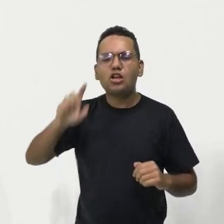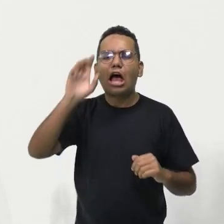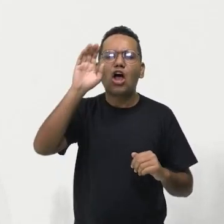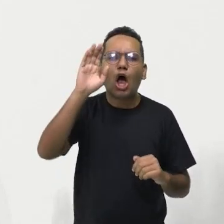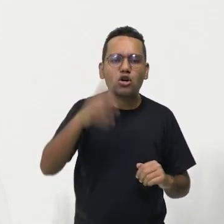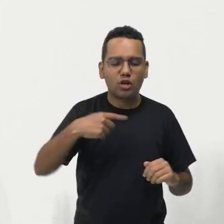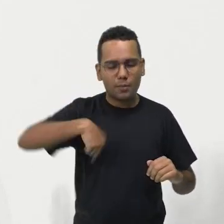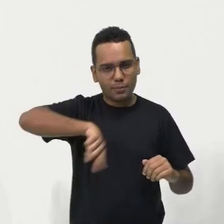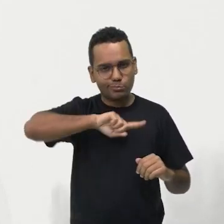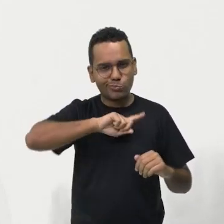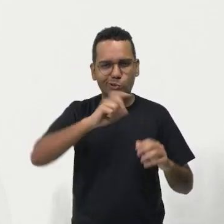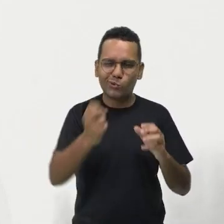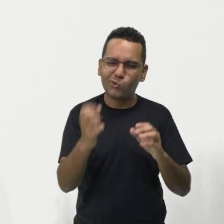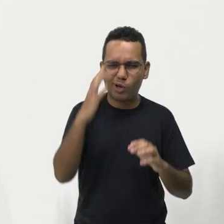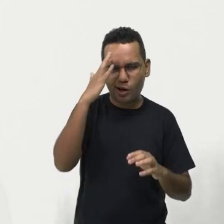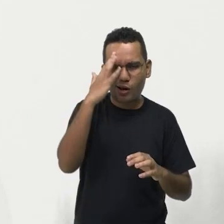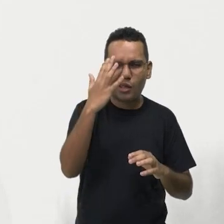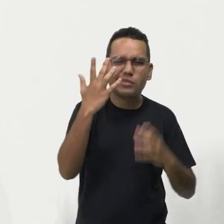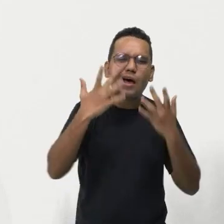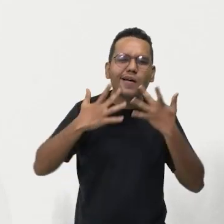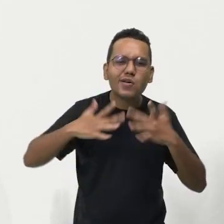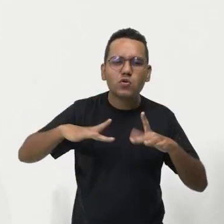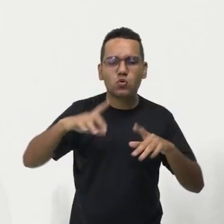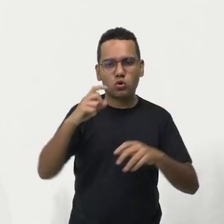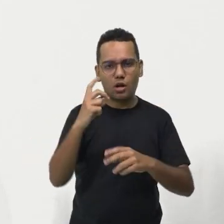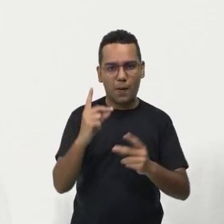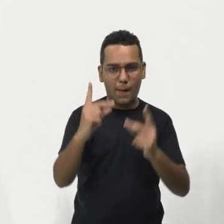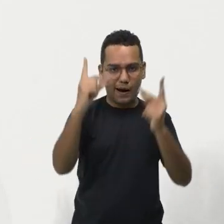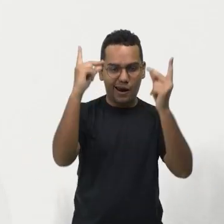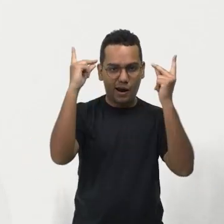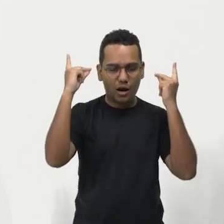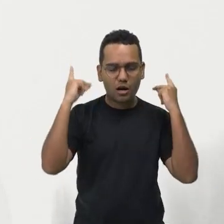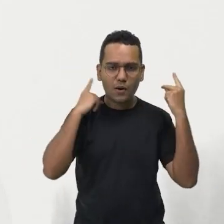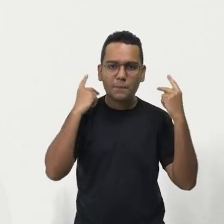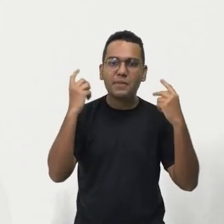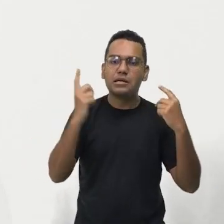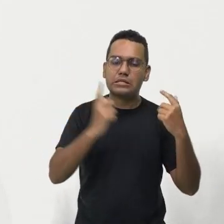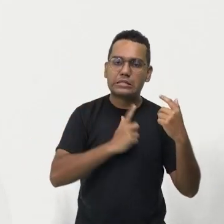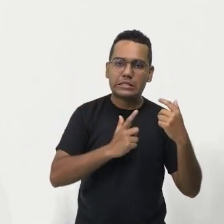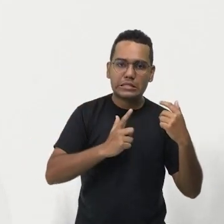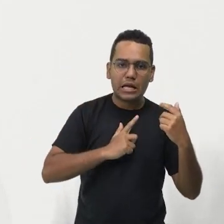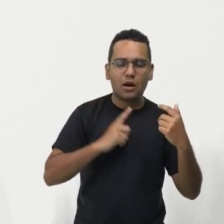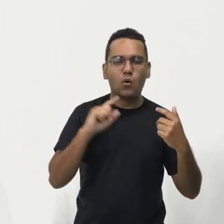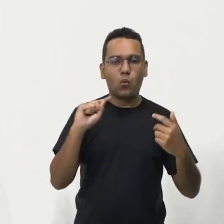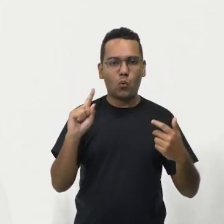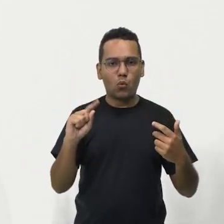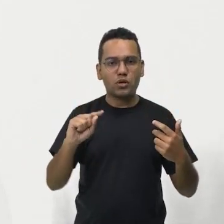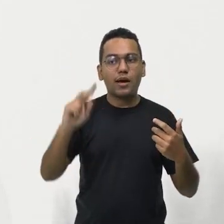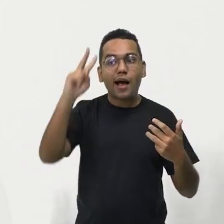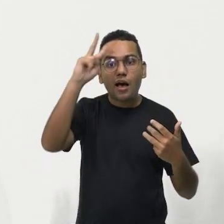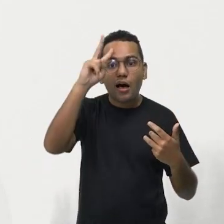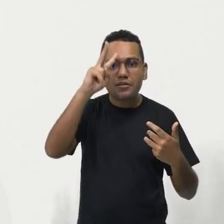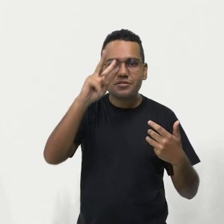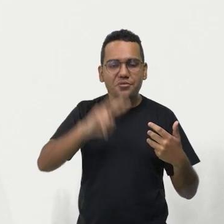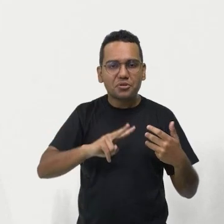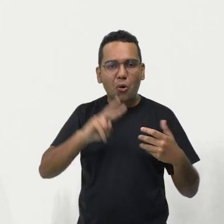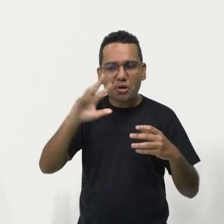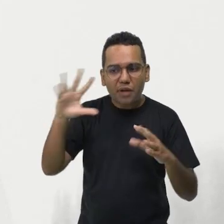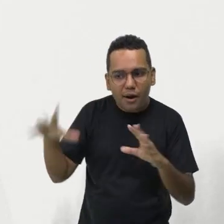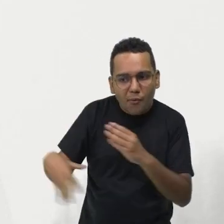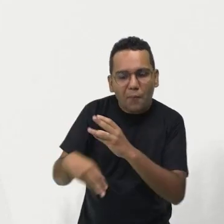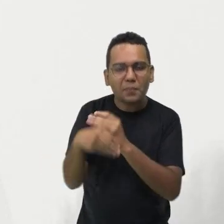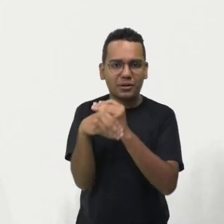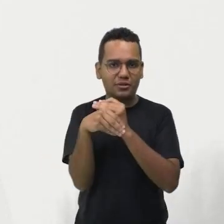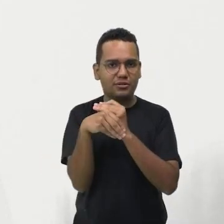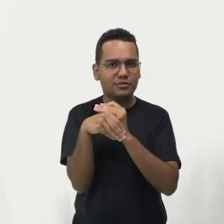pela humanidade há pelo menos 2 milênios. Observem que eu tenho uma informação de um elemento histórico,